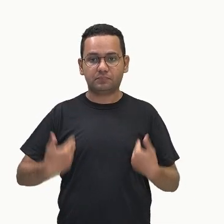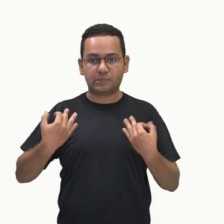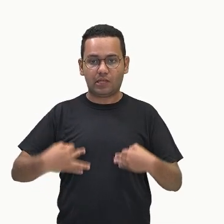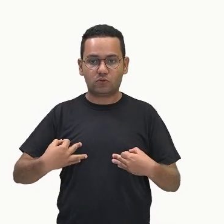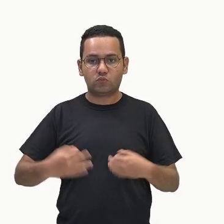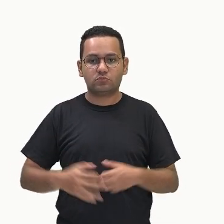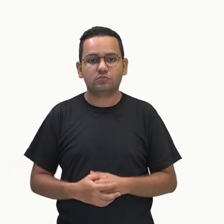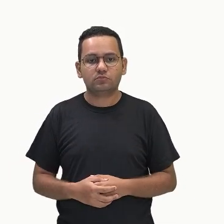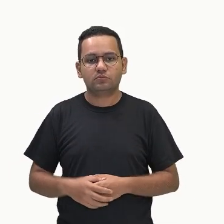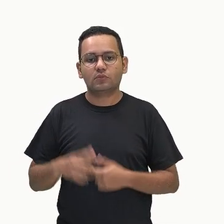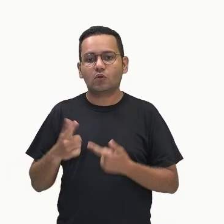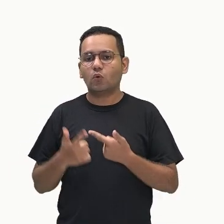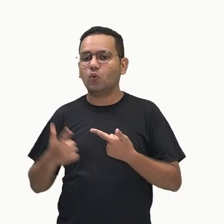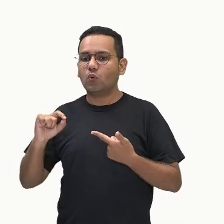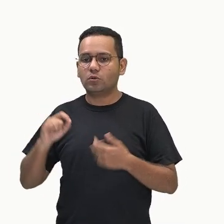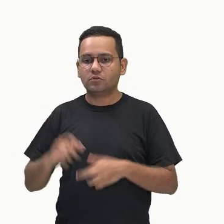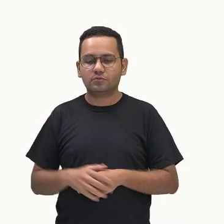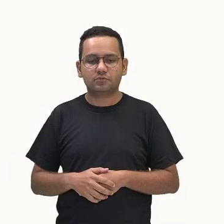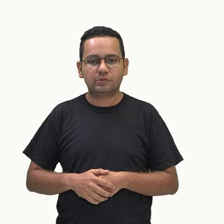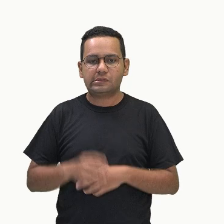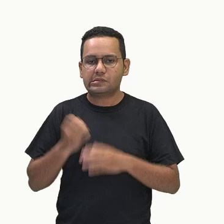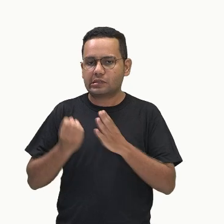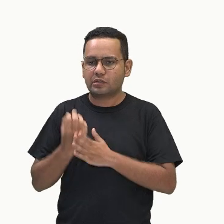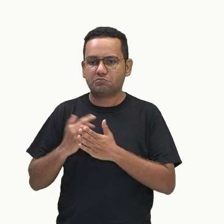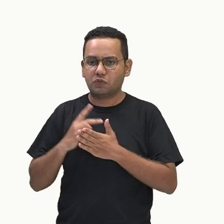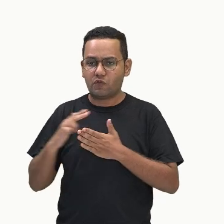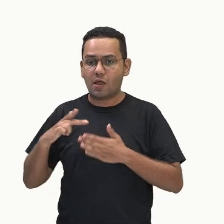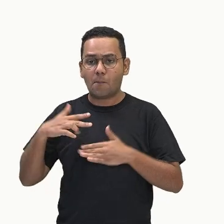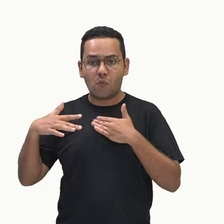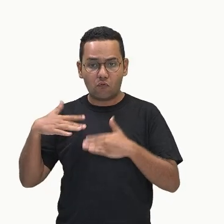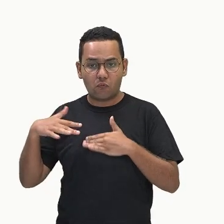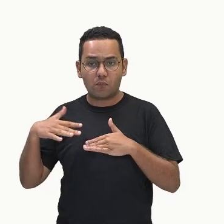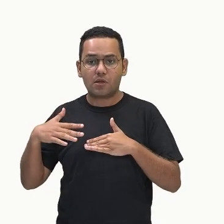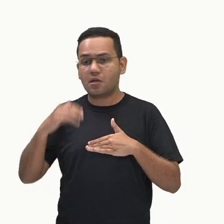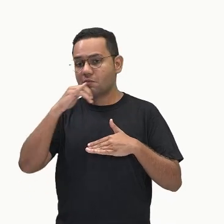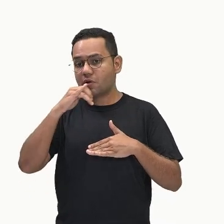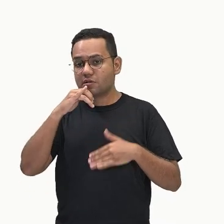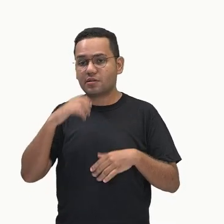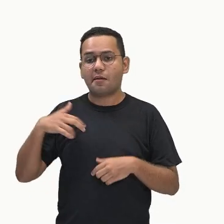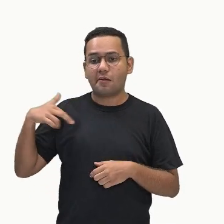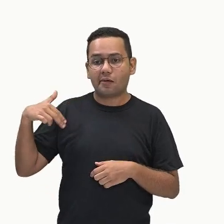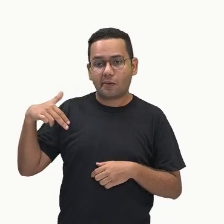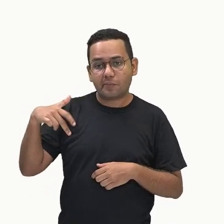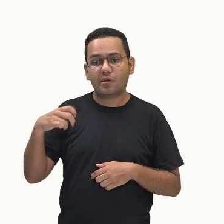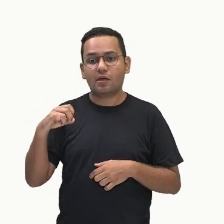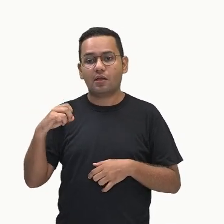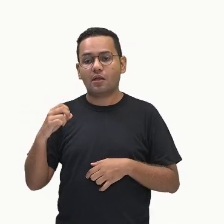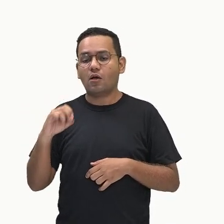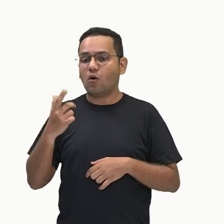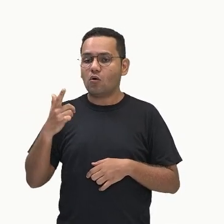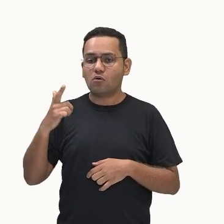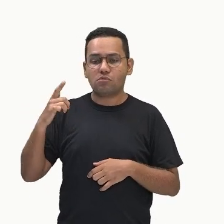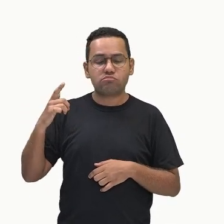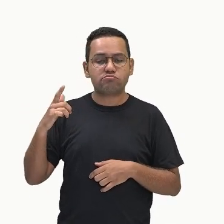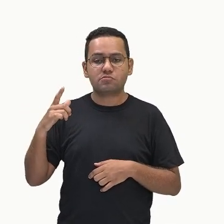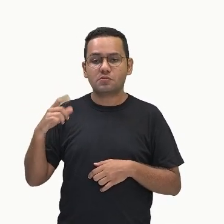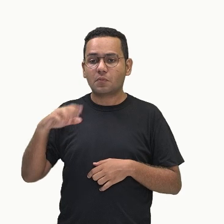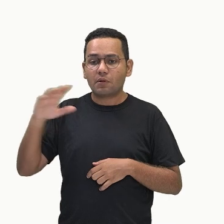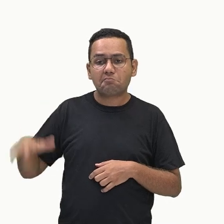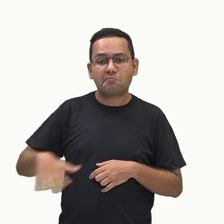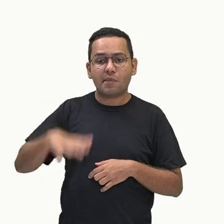produção de movimentos, como caminhar, rotacionar